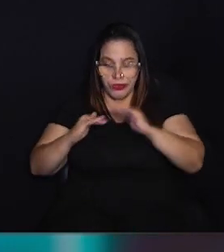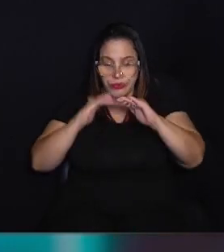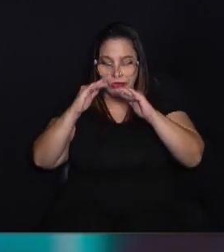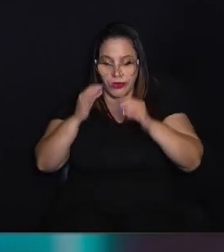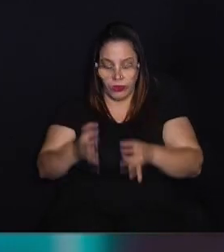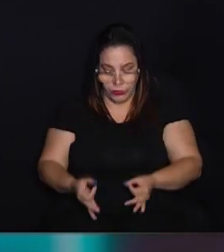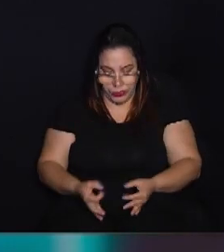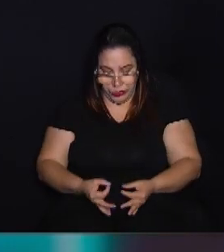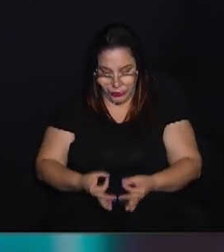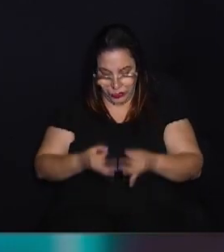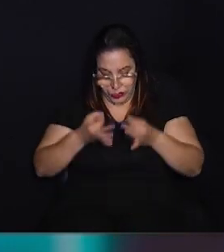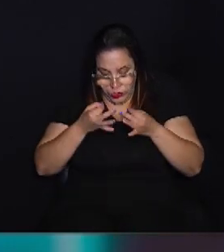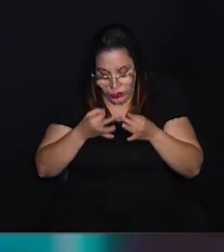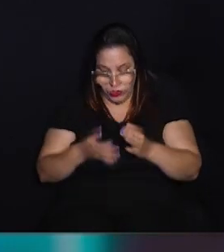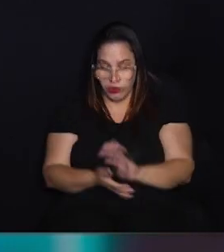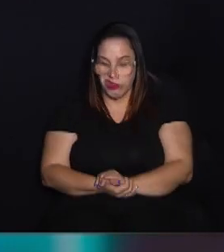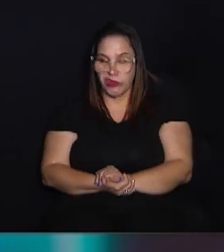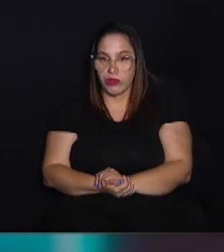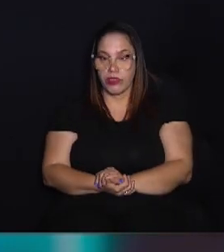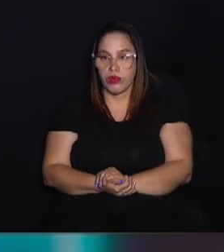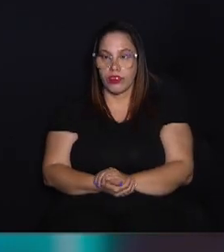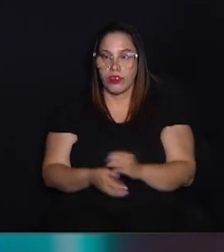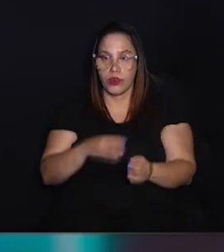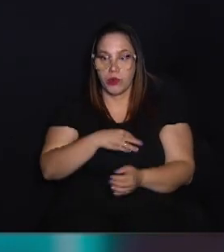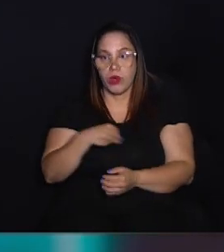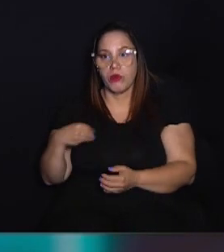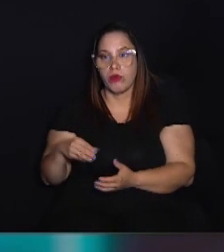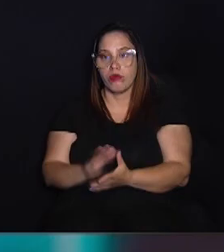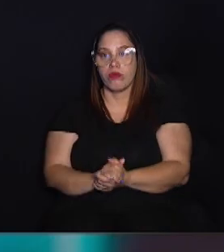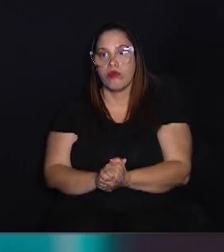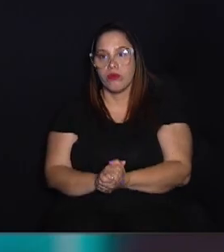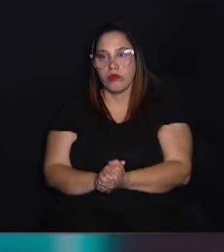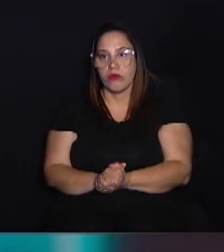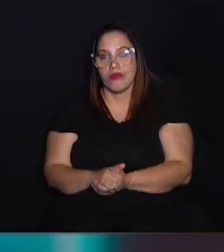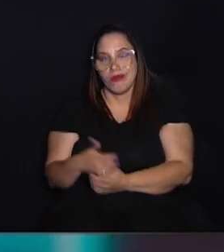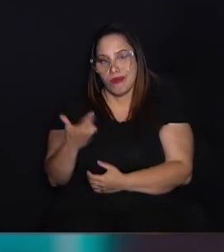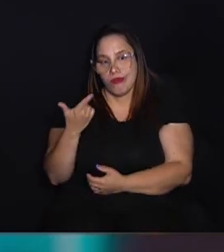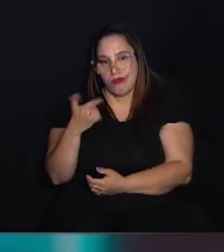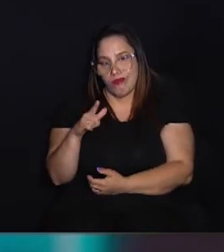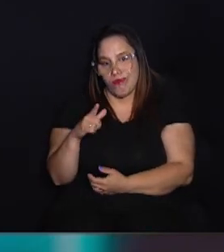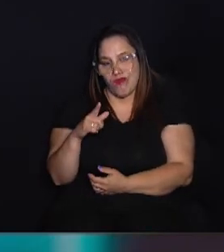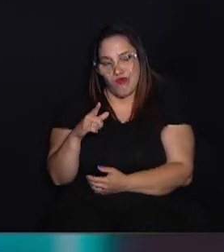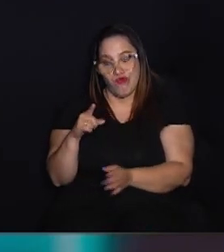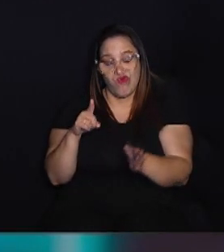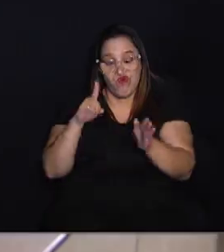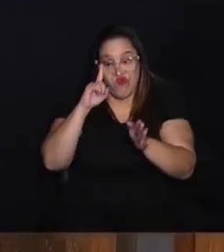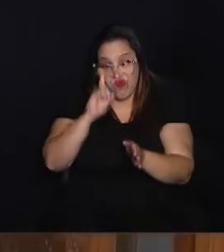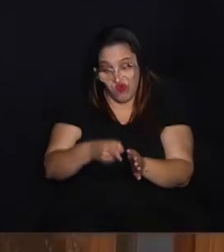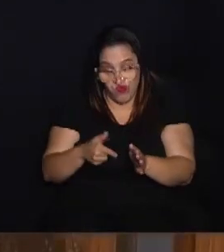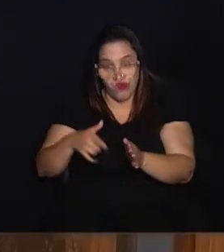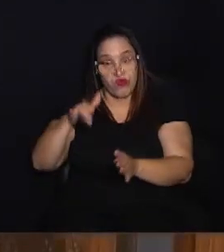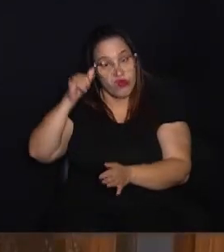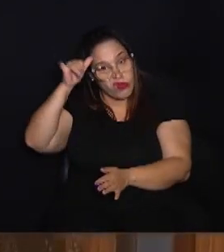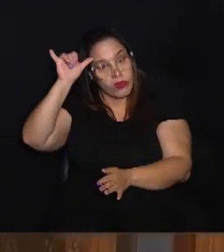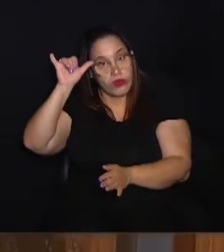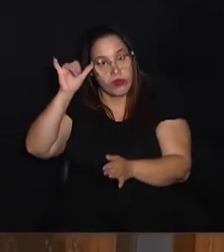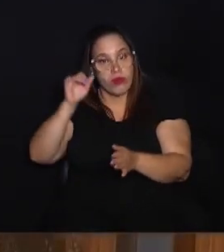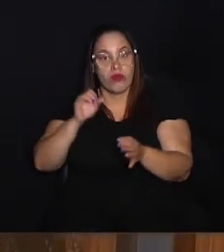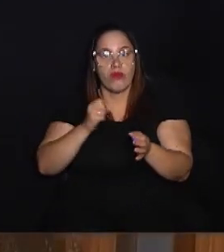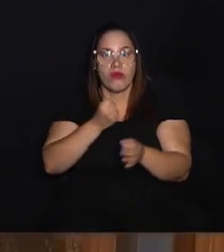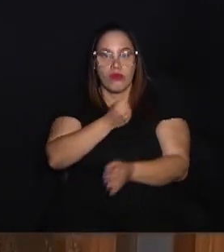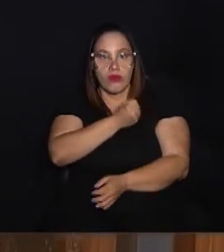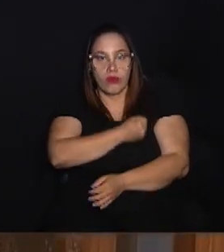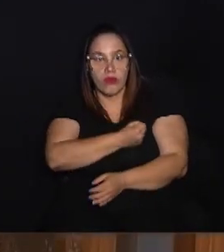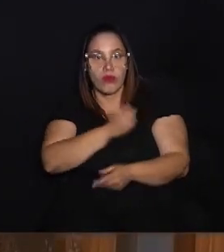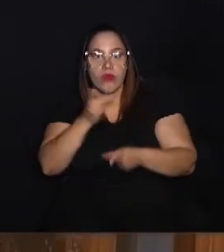câncer de colo de útero, um câncer de mama, pela não identificação precoce. Esses dados aí, eu